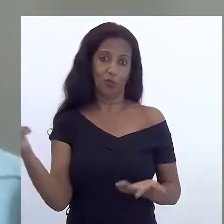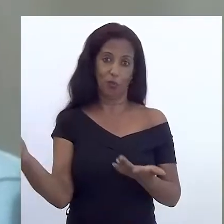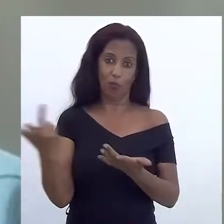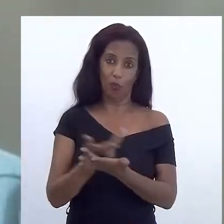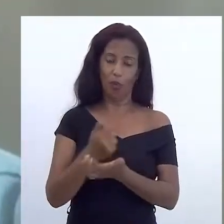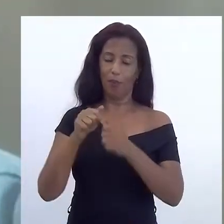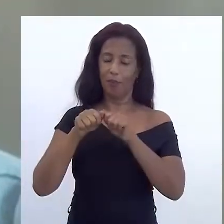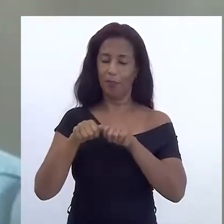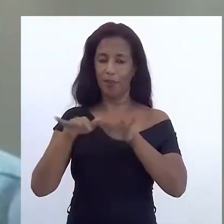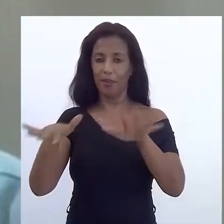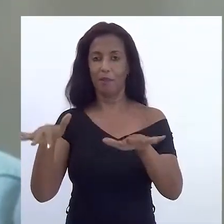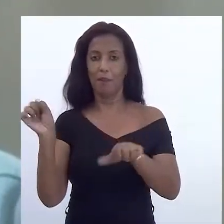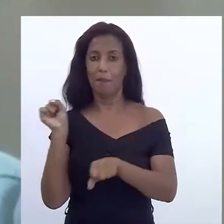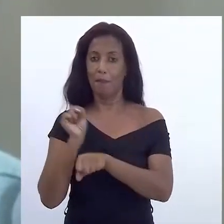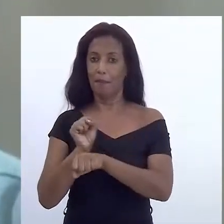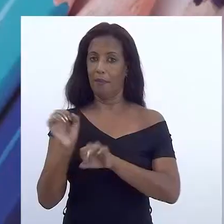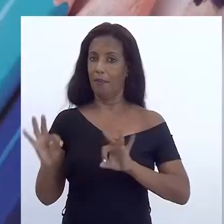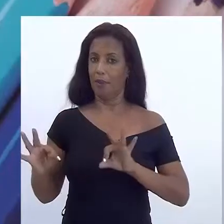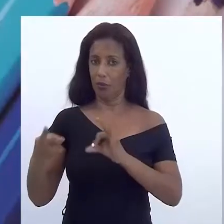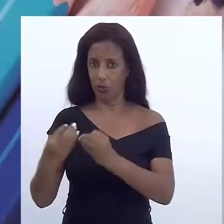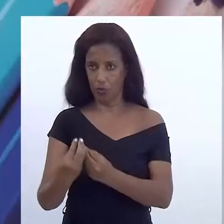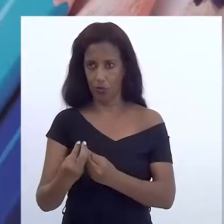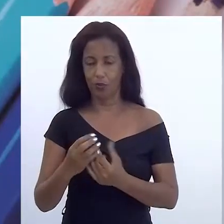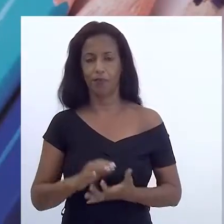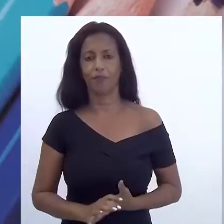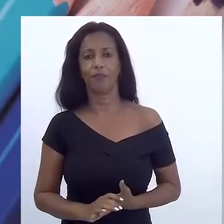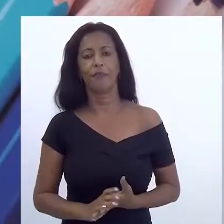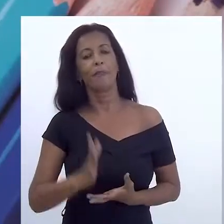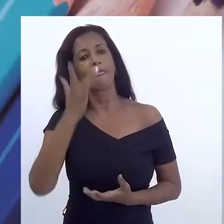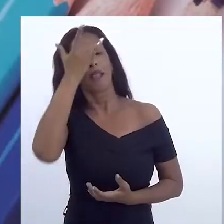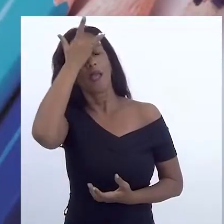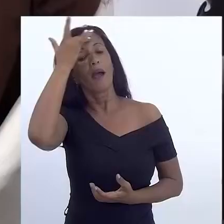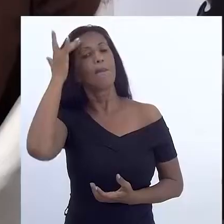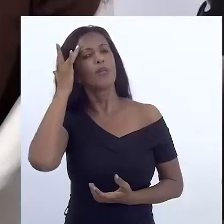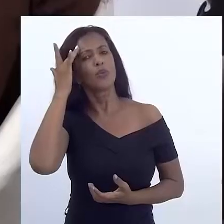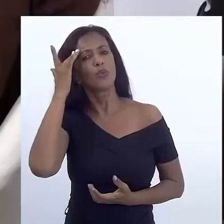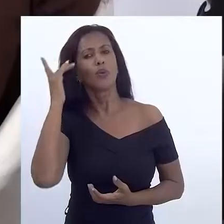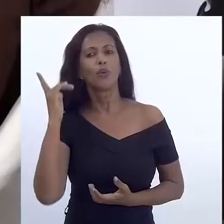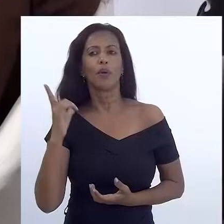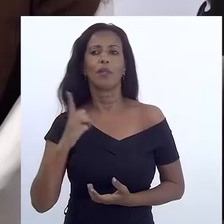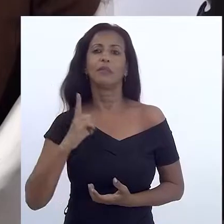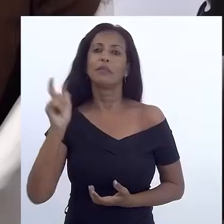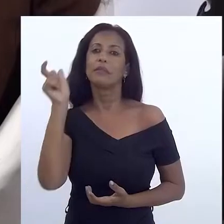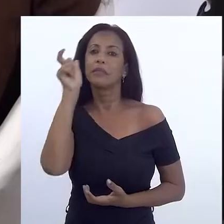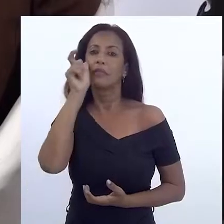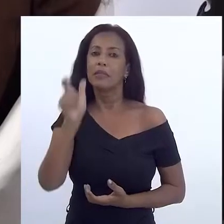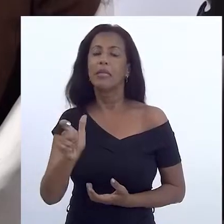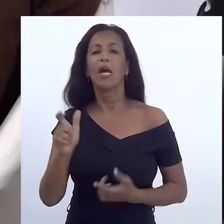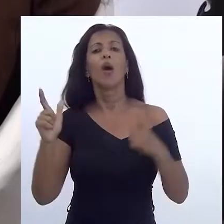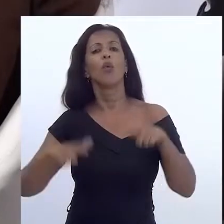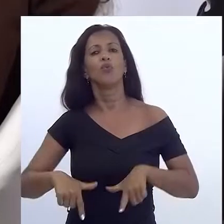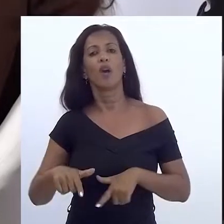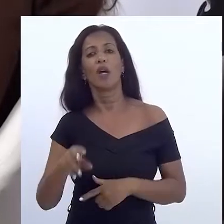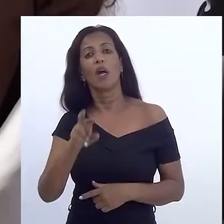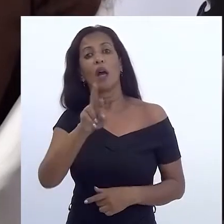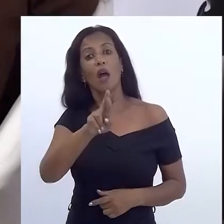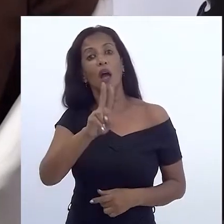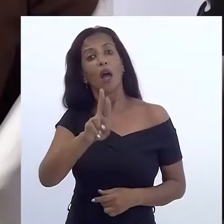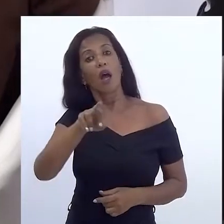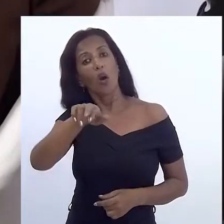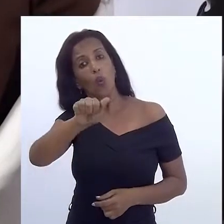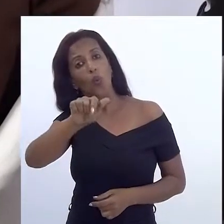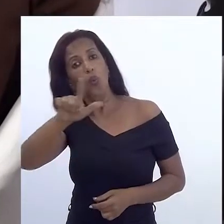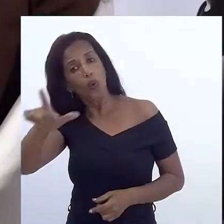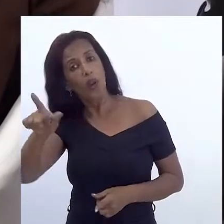a pandemia e paramos tudo. Não retomamos ainda. A pessoa que está interessada... A UERJ de São Gonçalo faz, Federal Rural faz, além dos